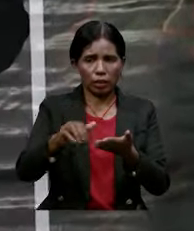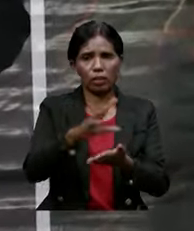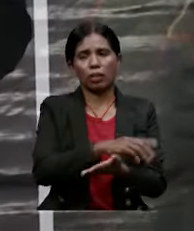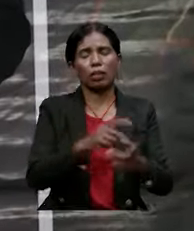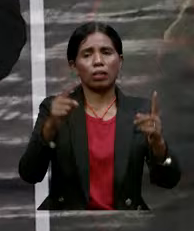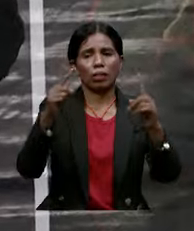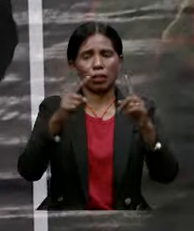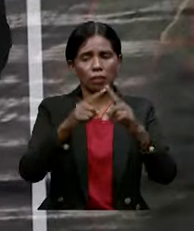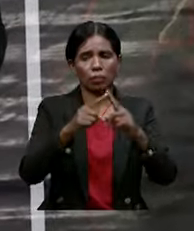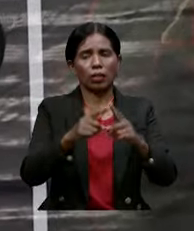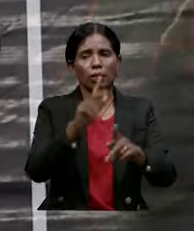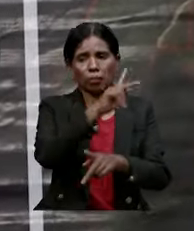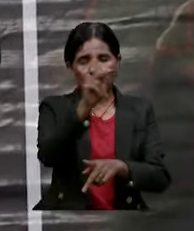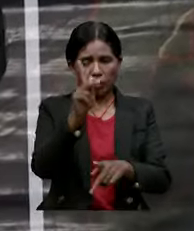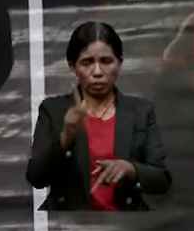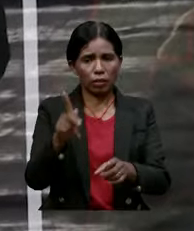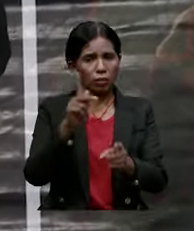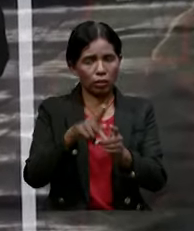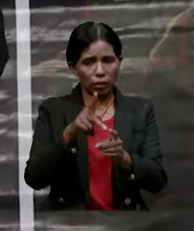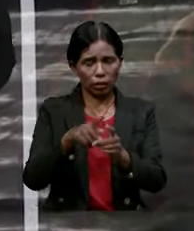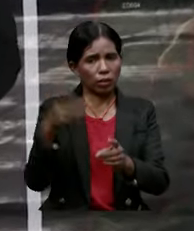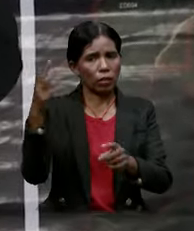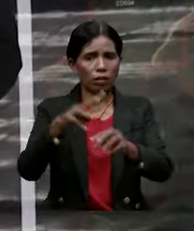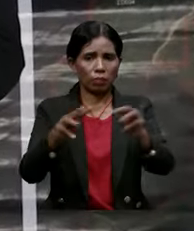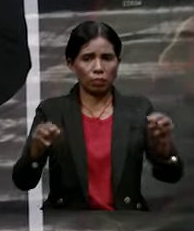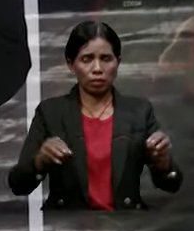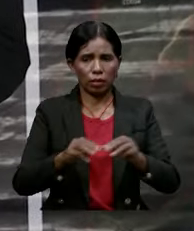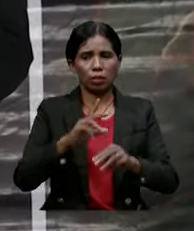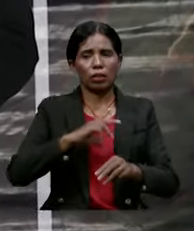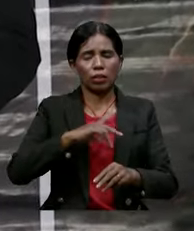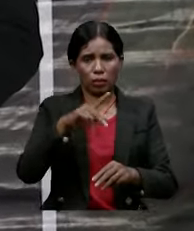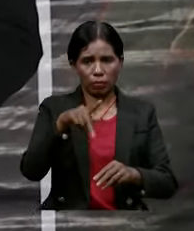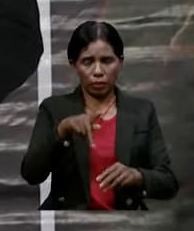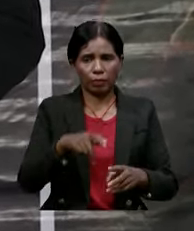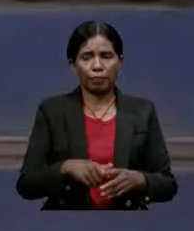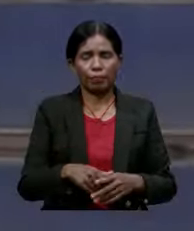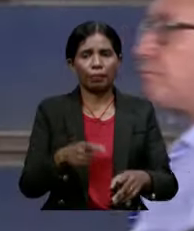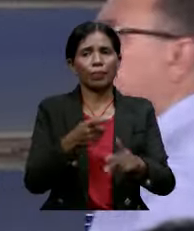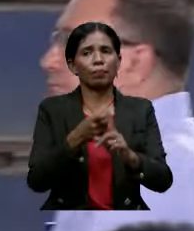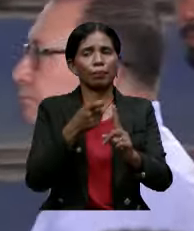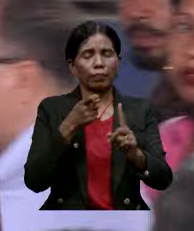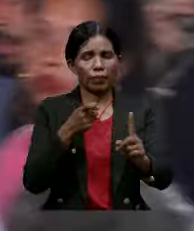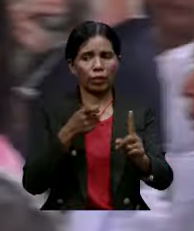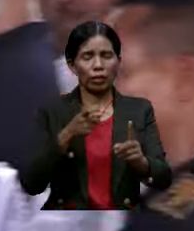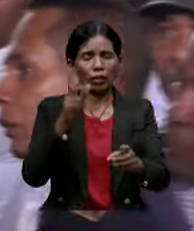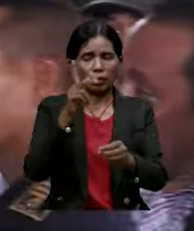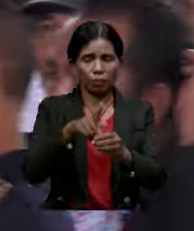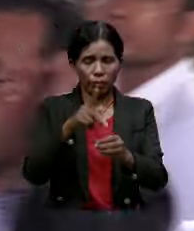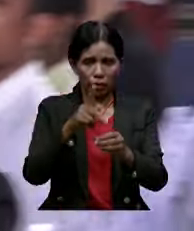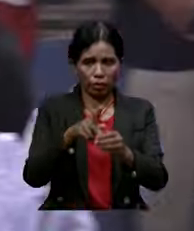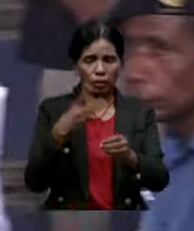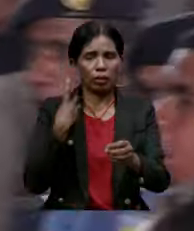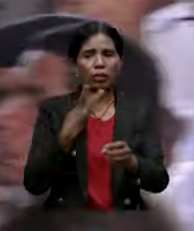no pesquisa ba minerais metálicos e a município Lauteng. Rusi petróleo e dia